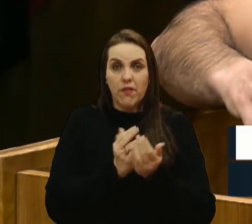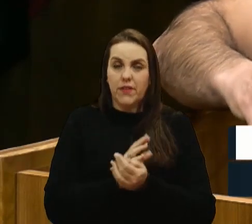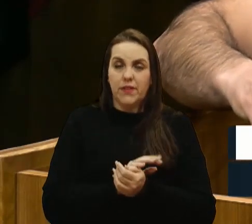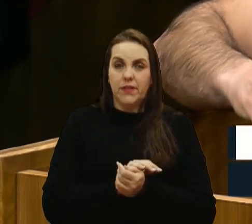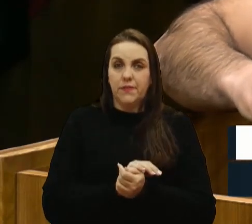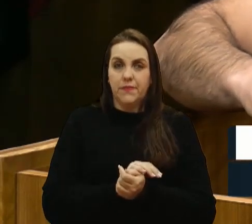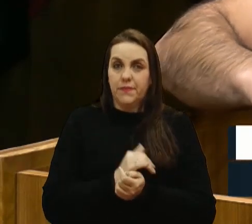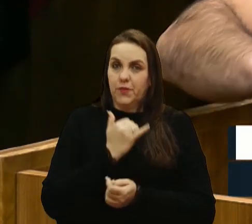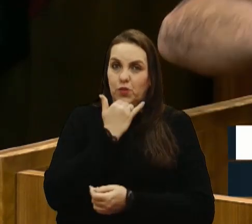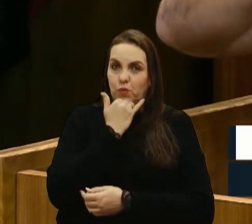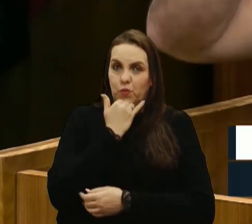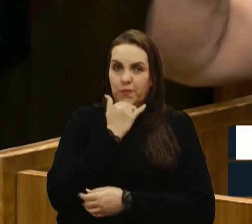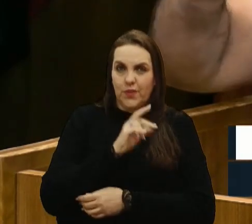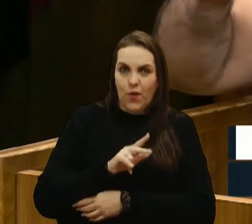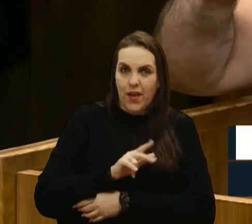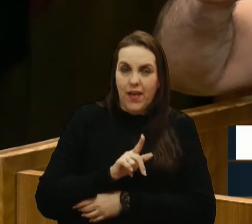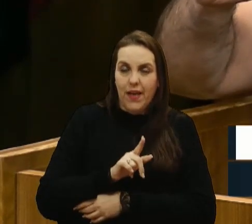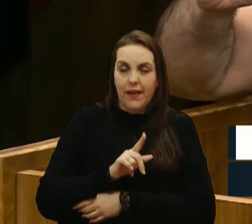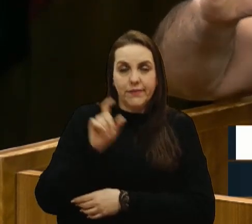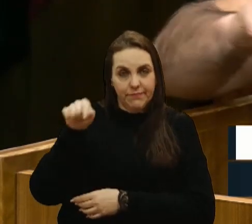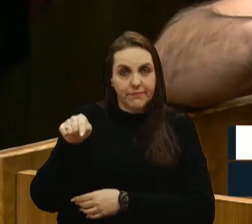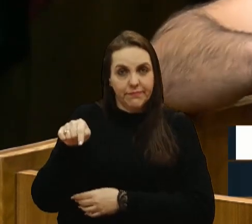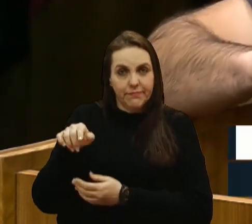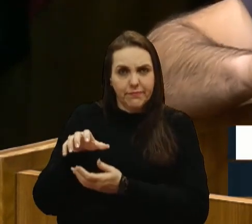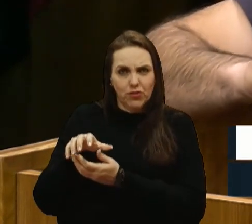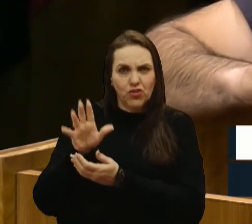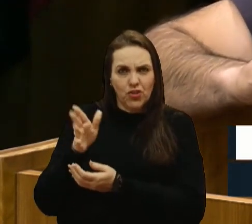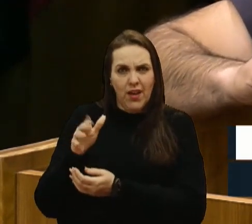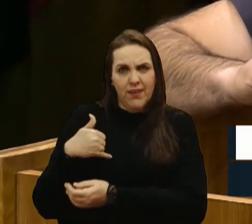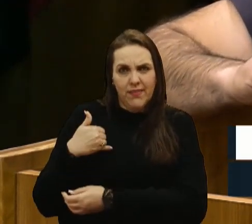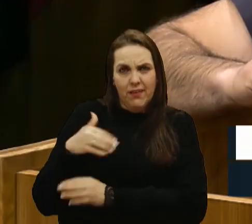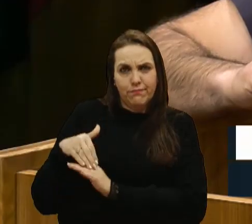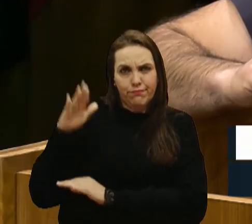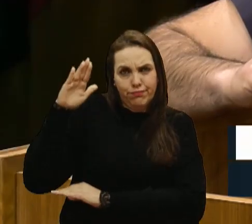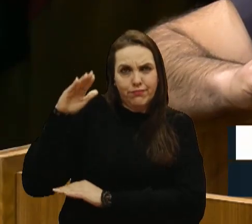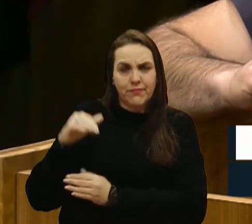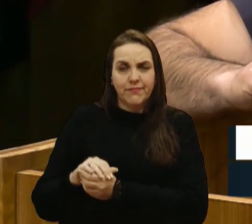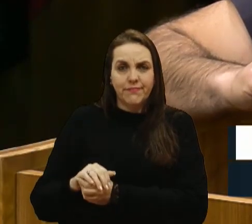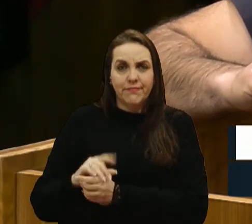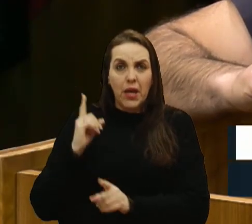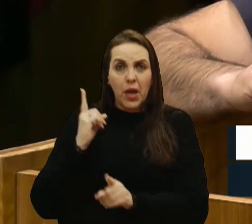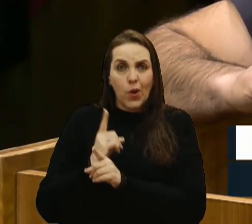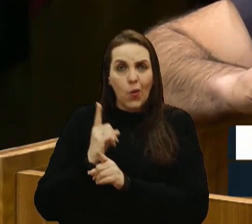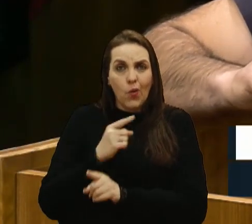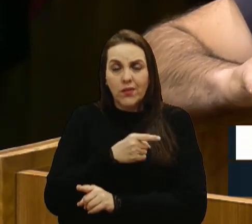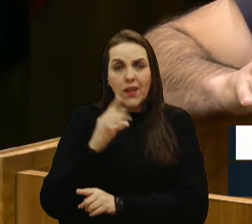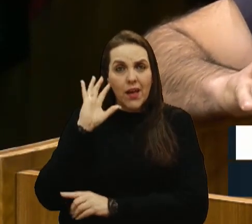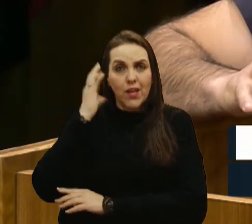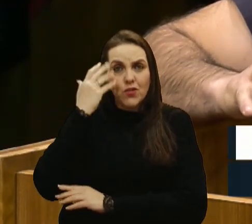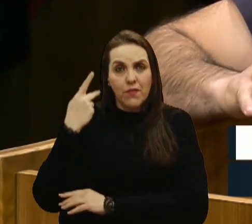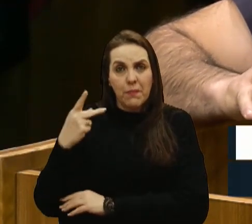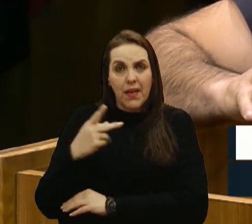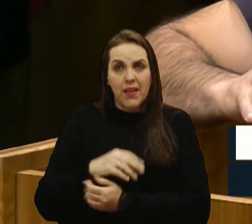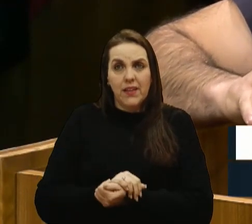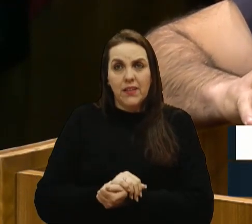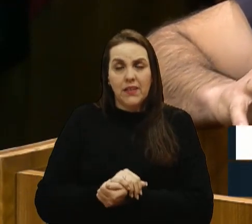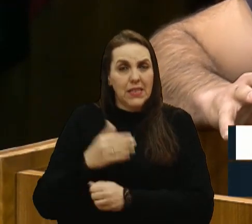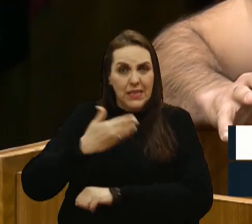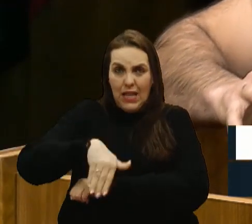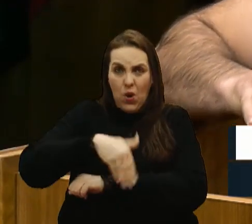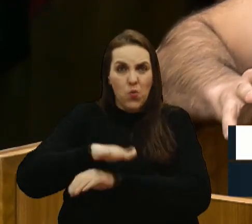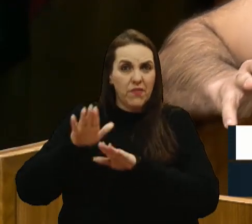não. Esse senhor aí, que talvez lá eles encontrem uma solução para ele, porque na rua ele não pode